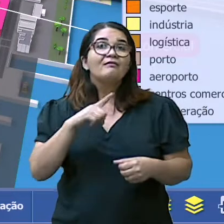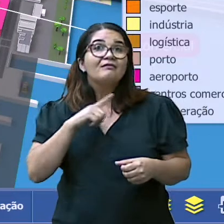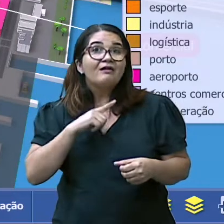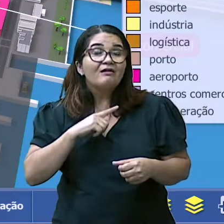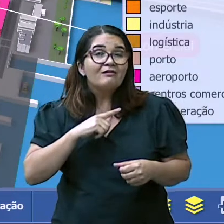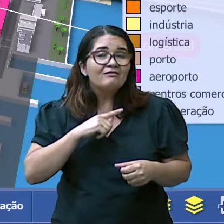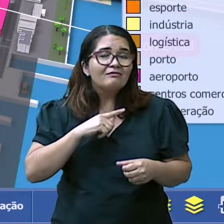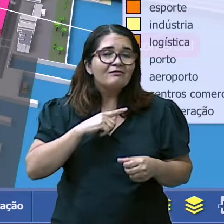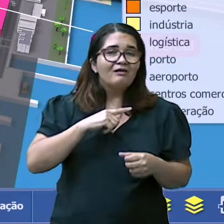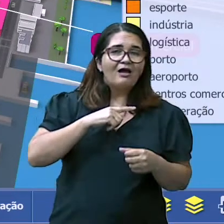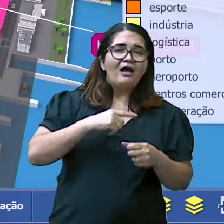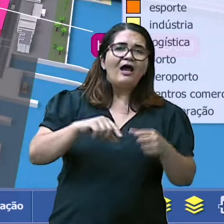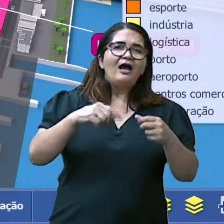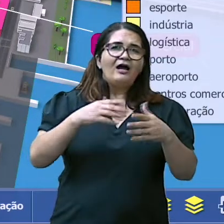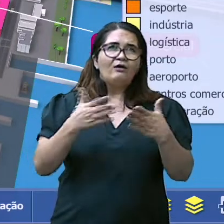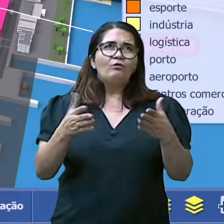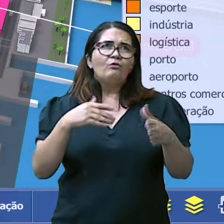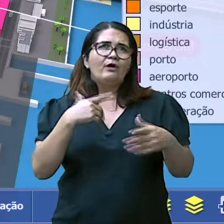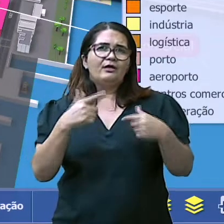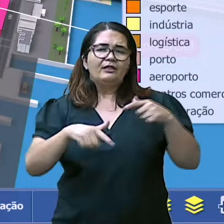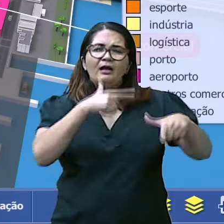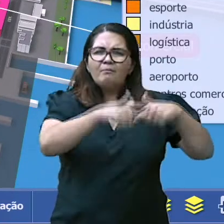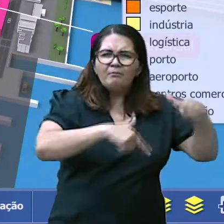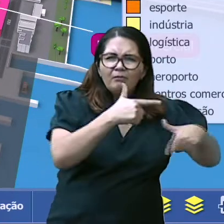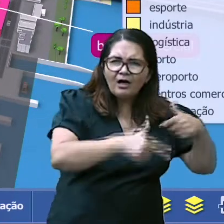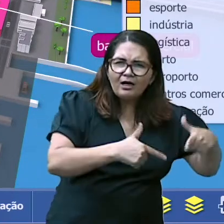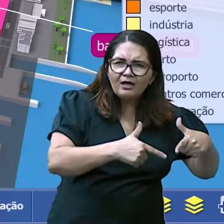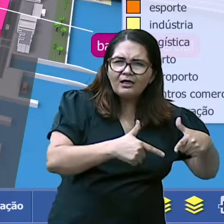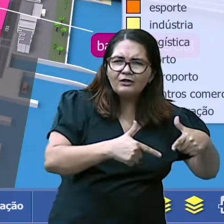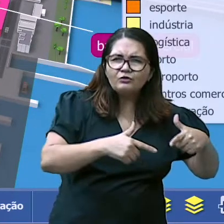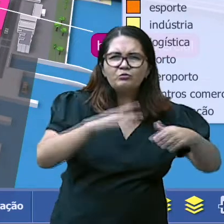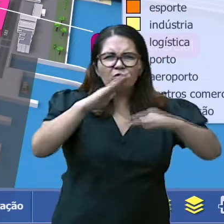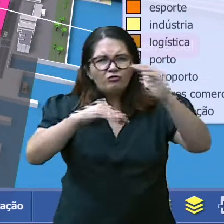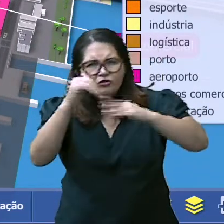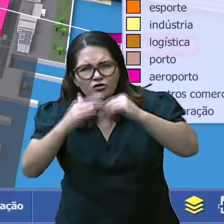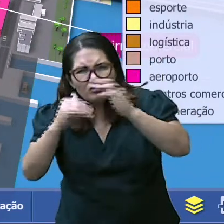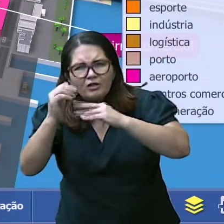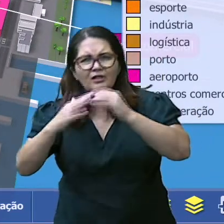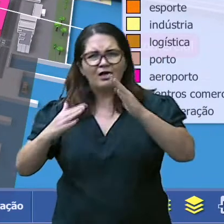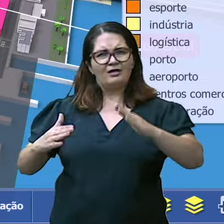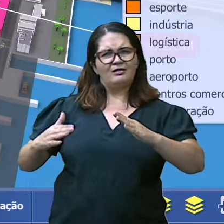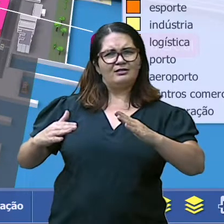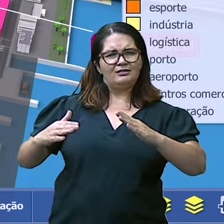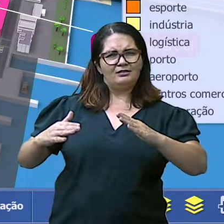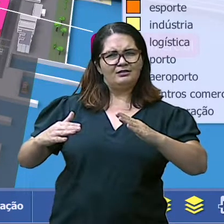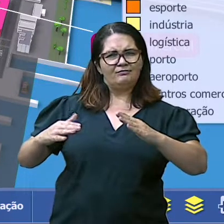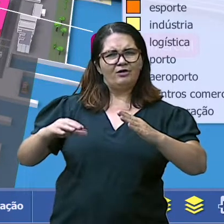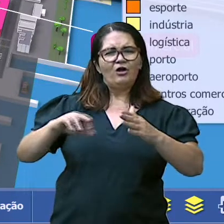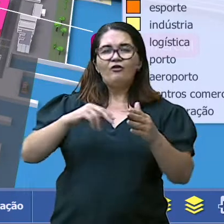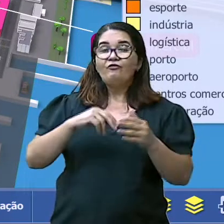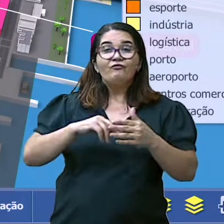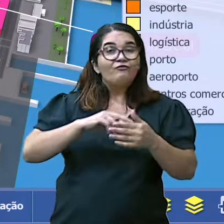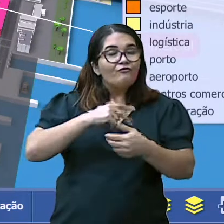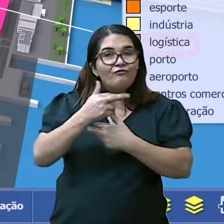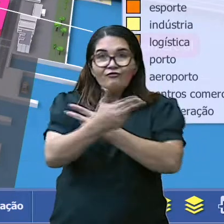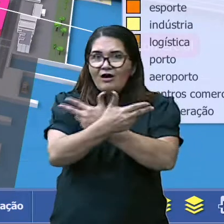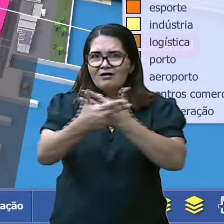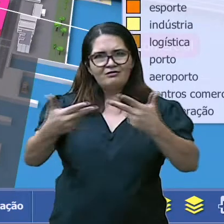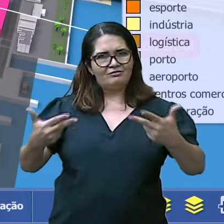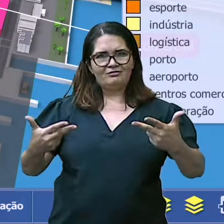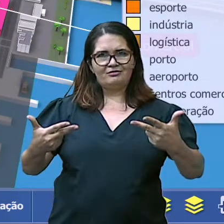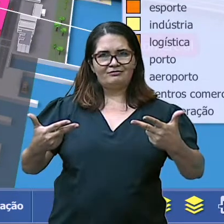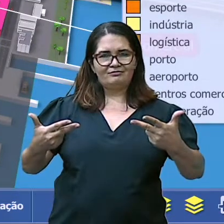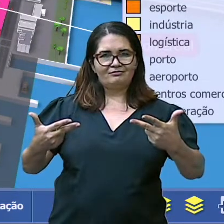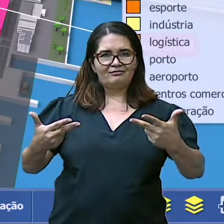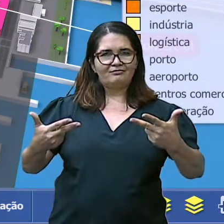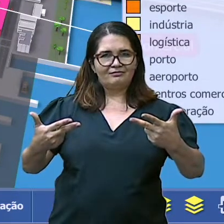do campo, da zona rural. Vocês veem que nós temos o quê?